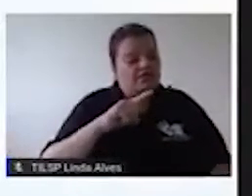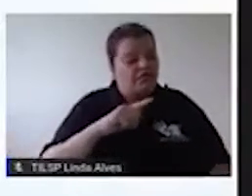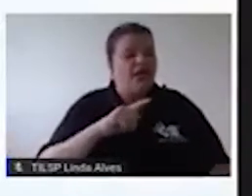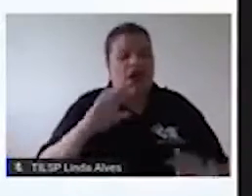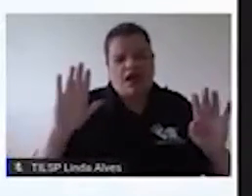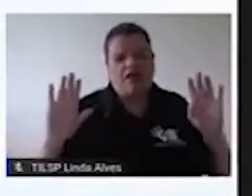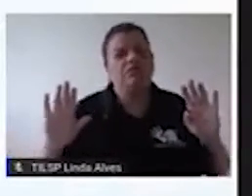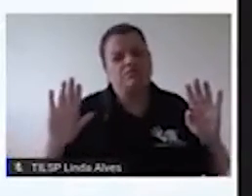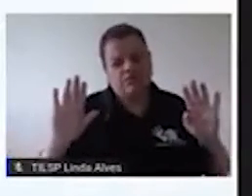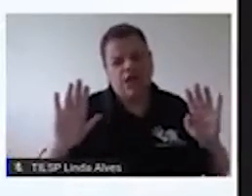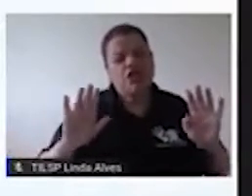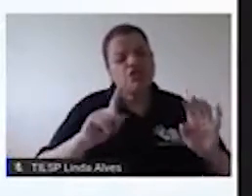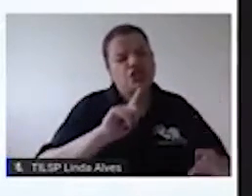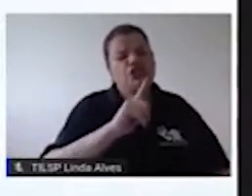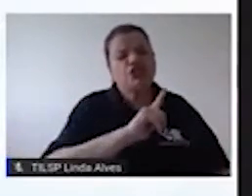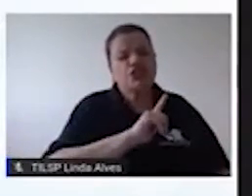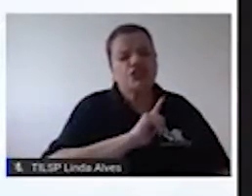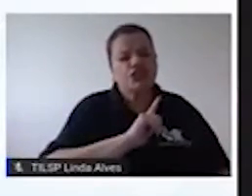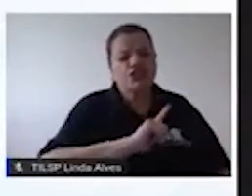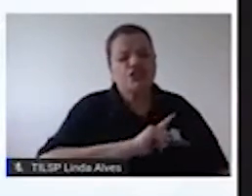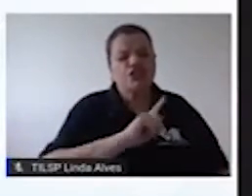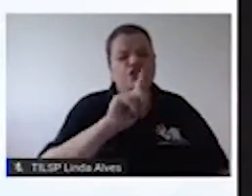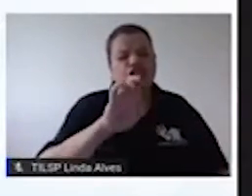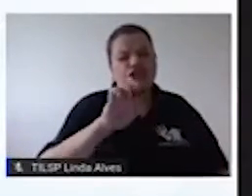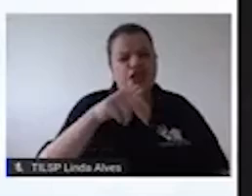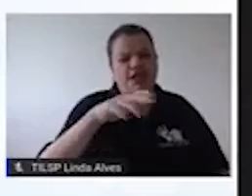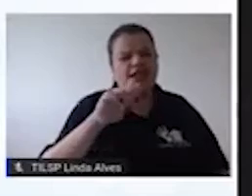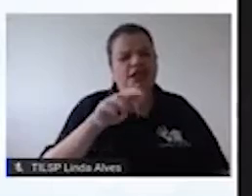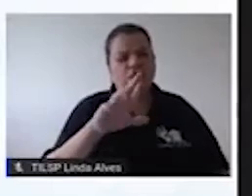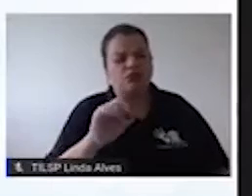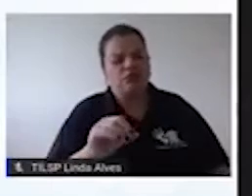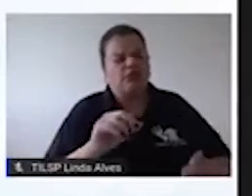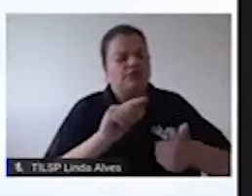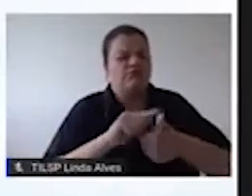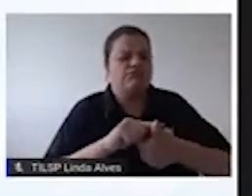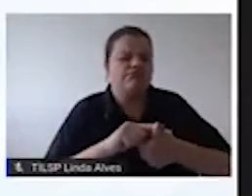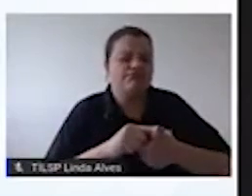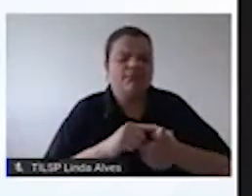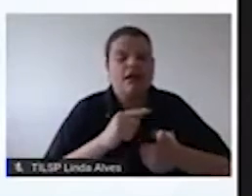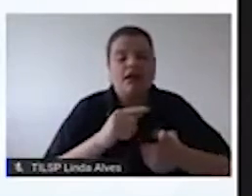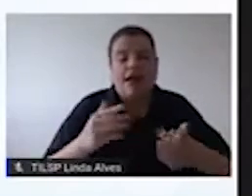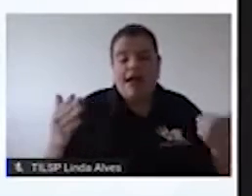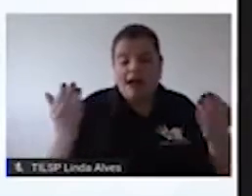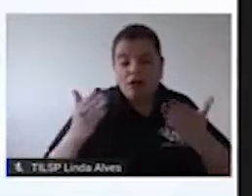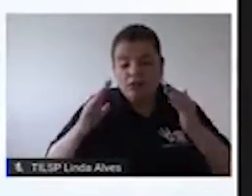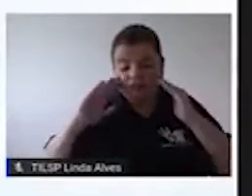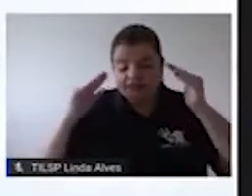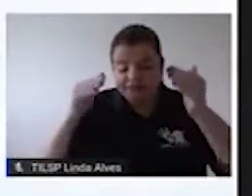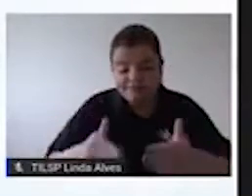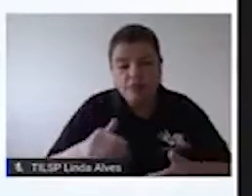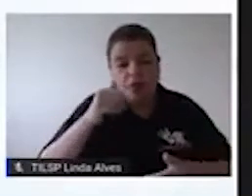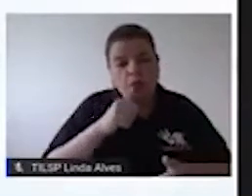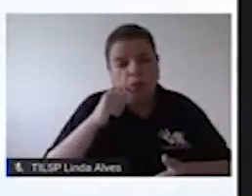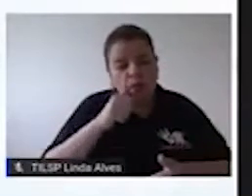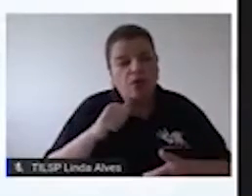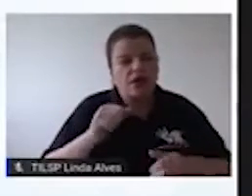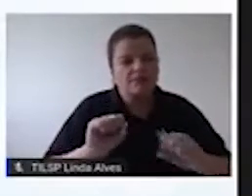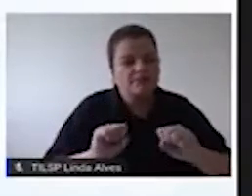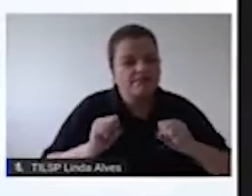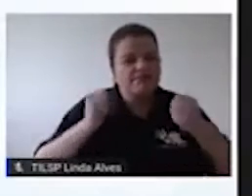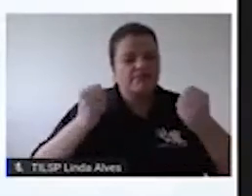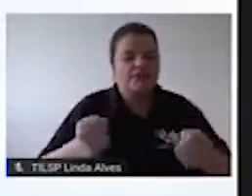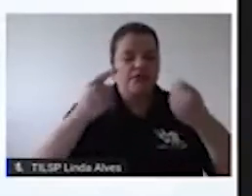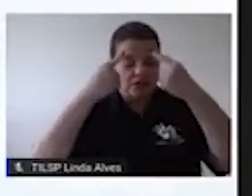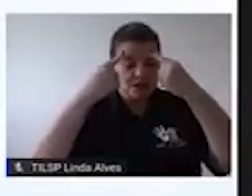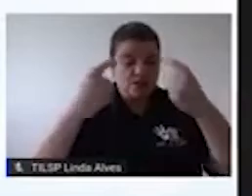de gênero, né? E é óbvio que a gente sabe que, nesse caso, são os segmentos